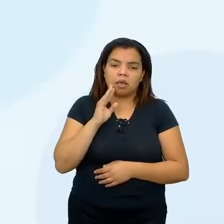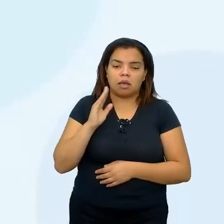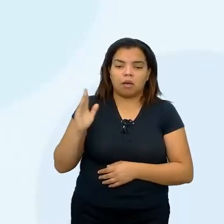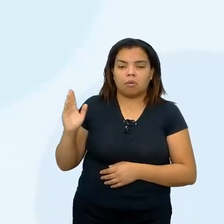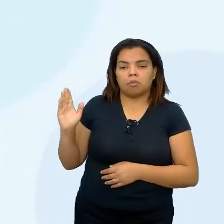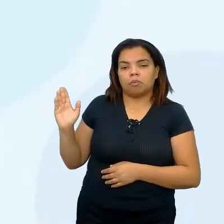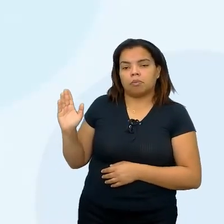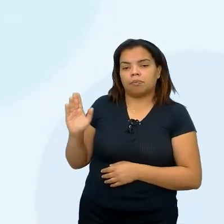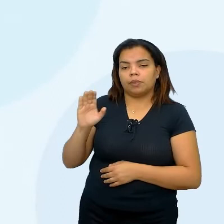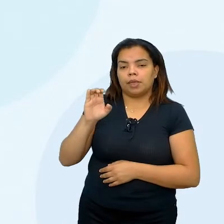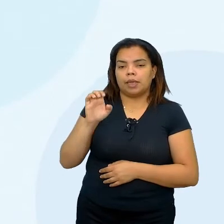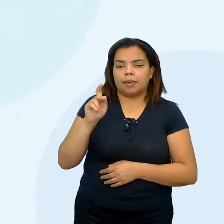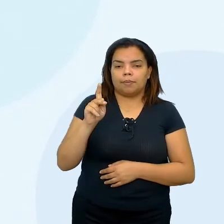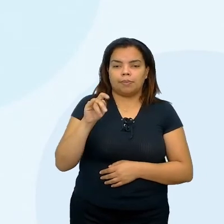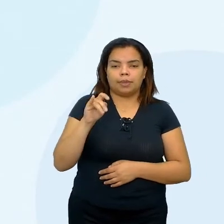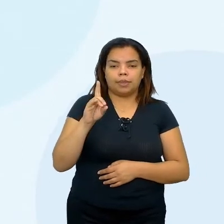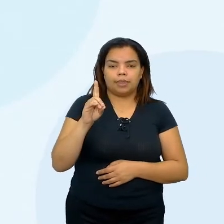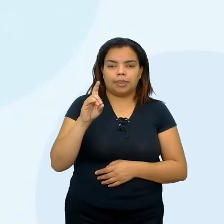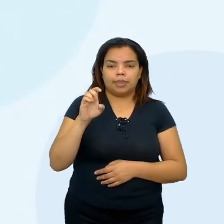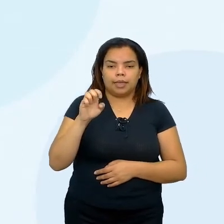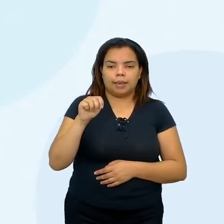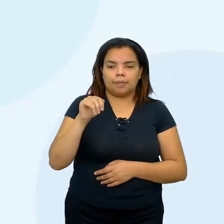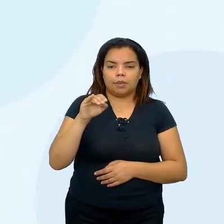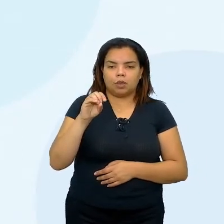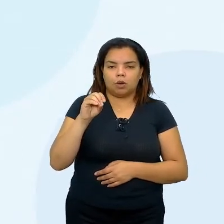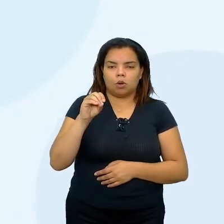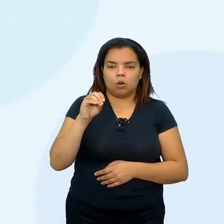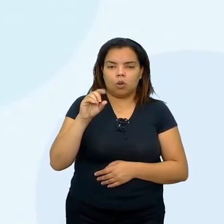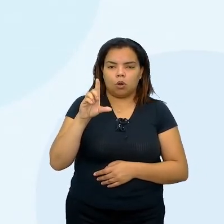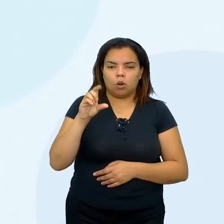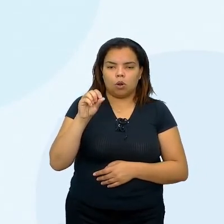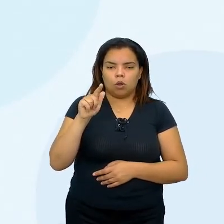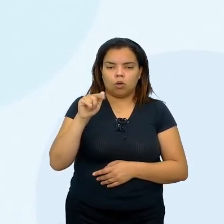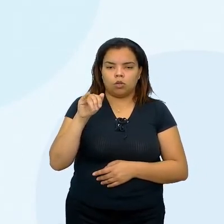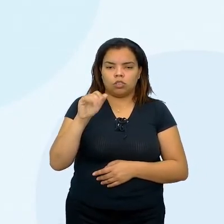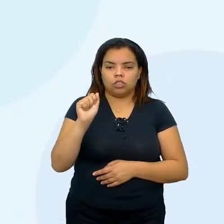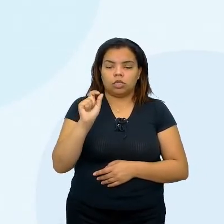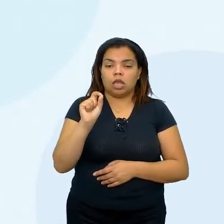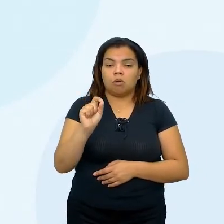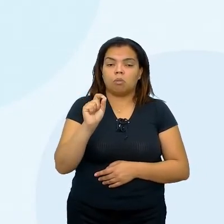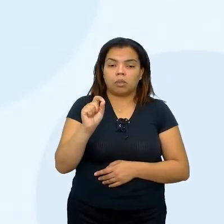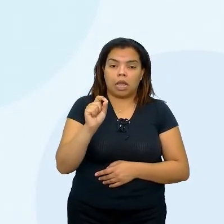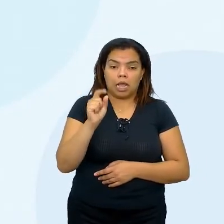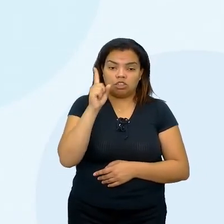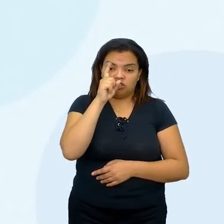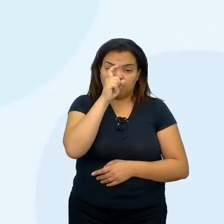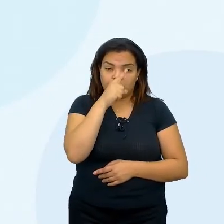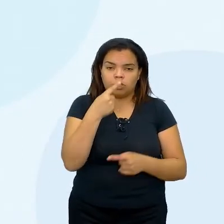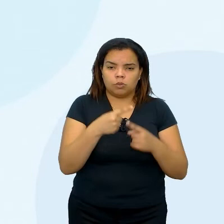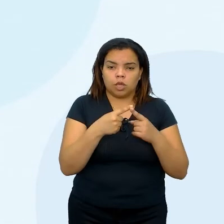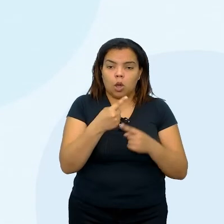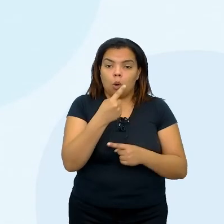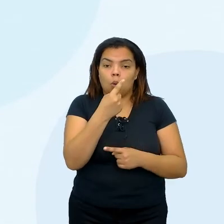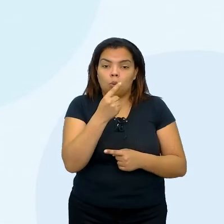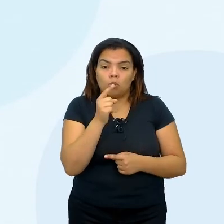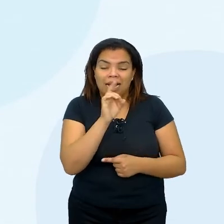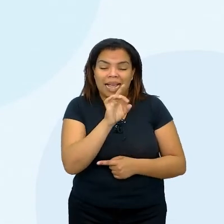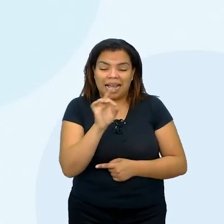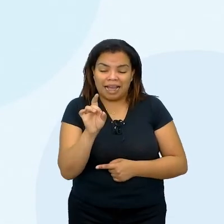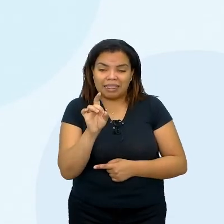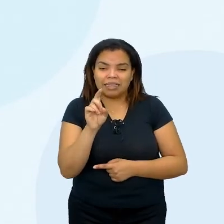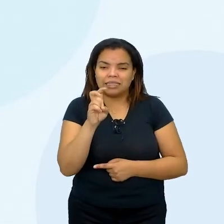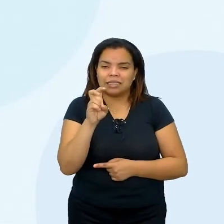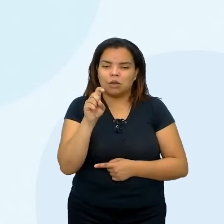a epidemiologia. É uma doença rara, porque olha só a sua prevalência. 1 em cada 5.000,